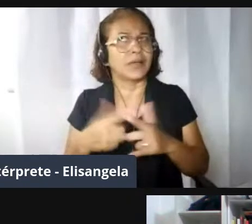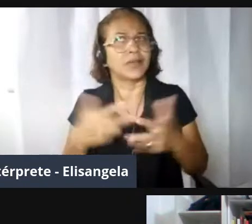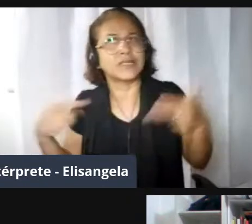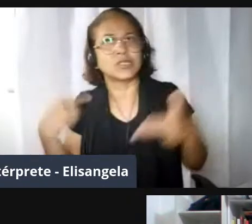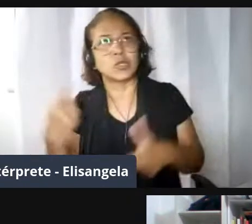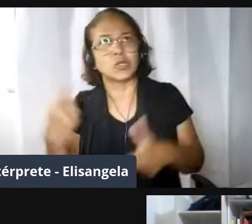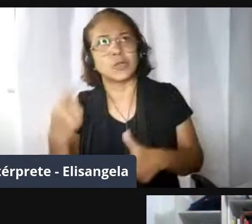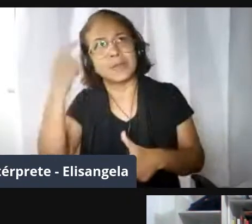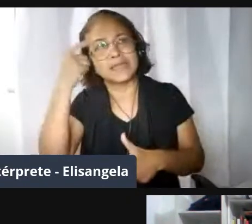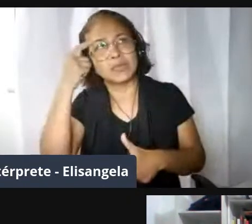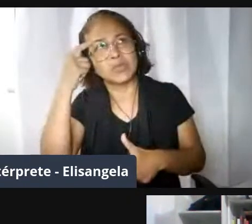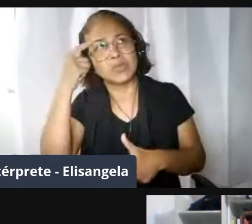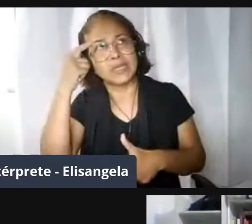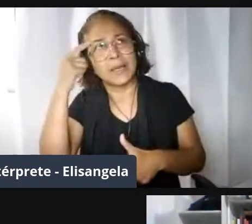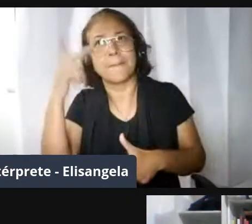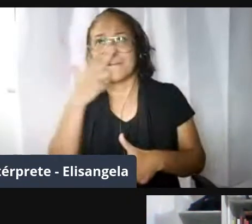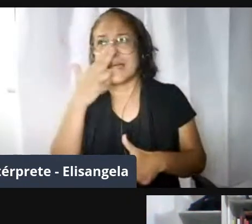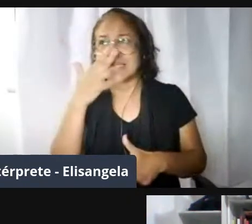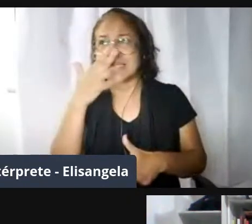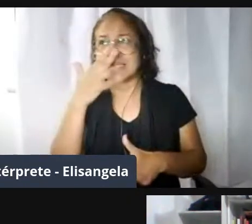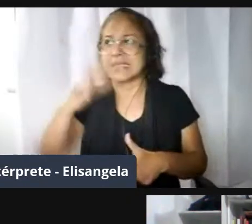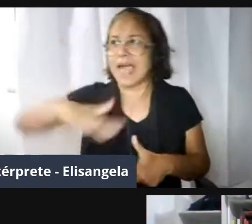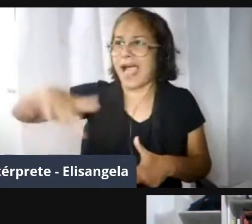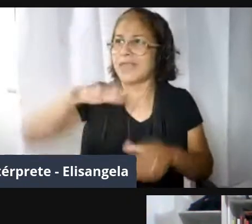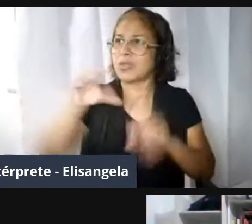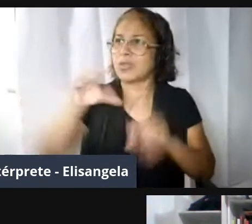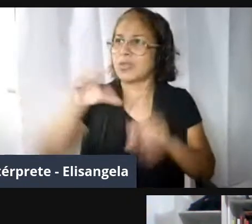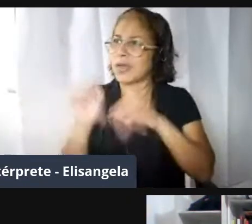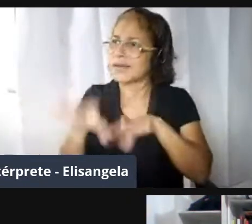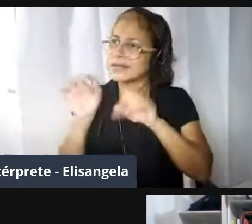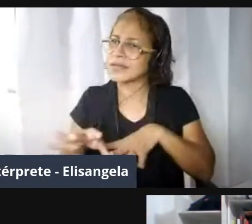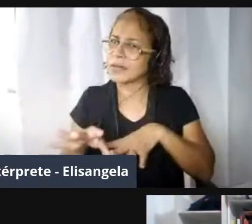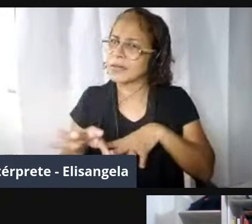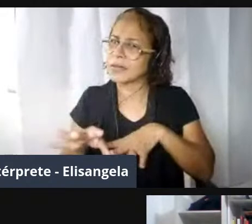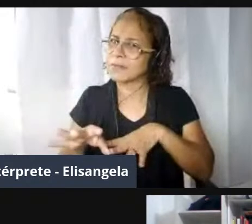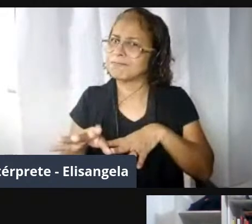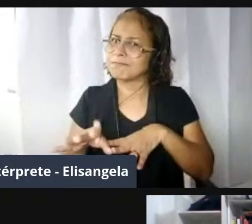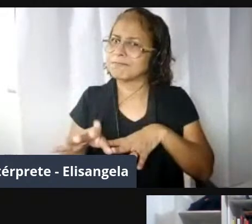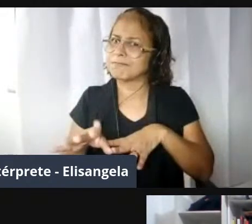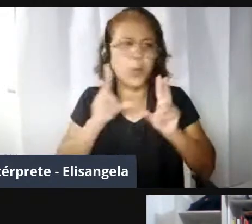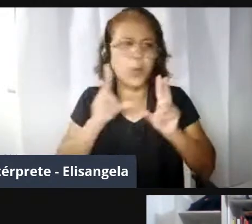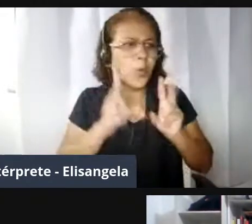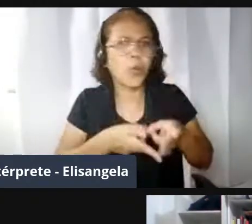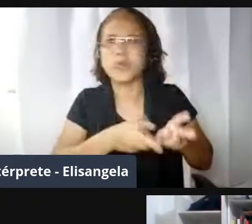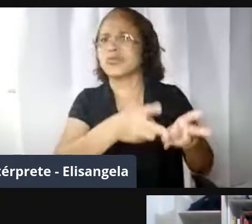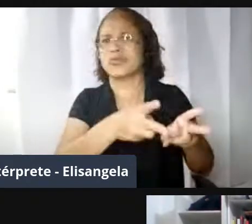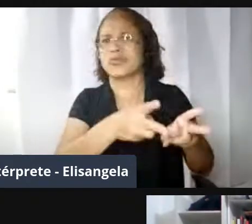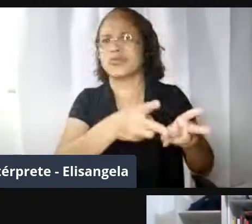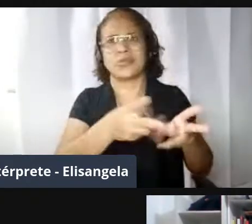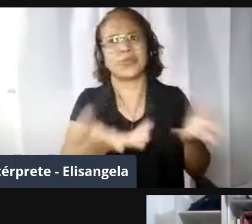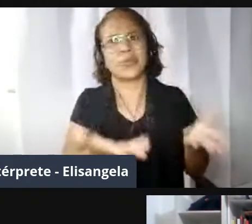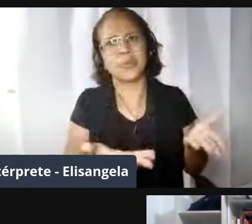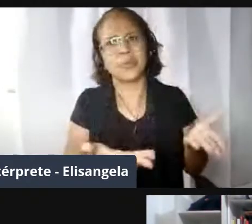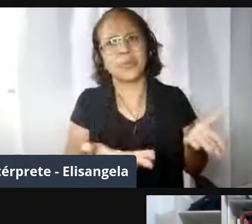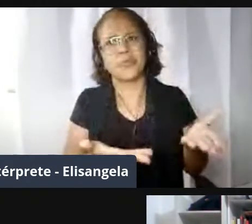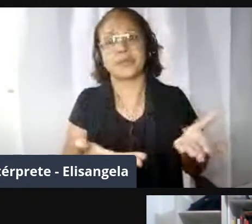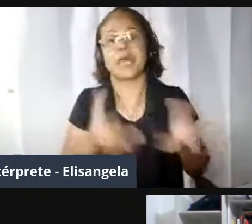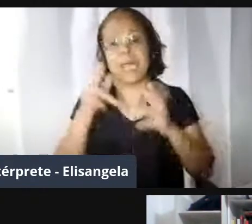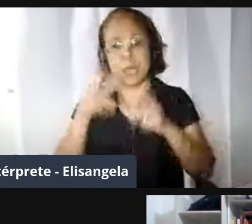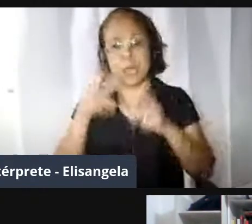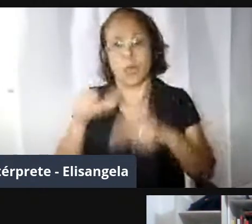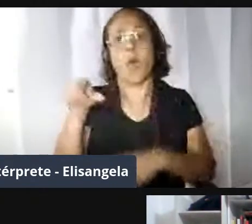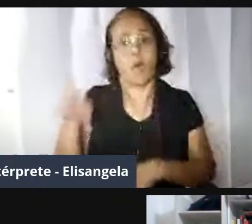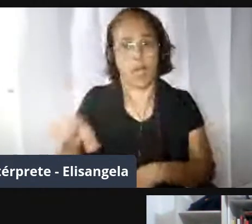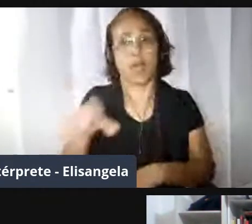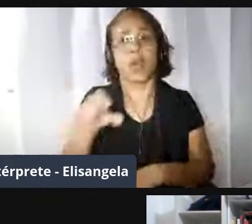em diferentes áreas do campo da educação, algumas dessas naturalizações, como tão bem a Súria nos provoca, assim, na reflexão